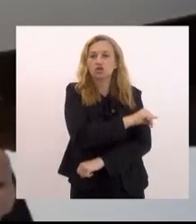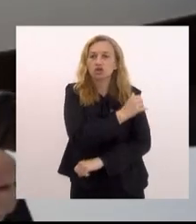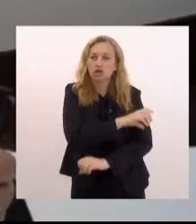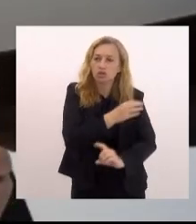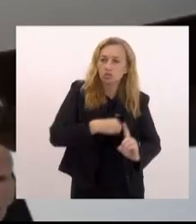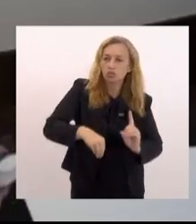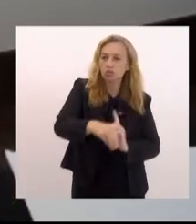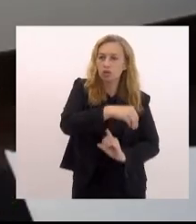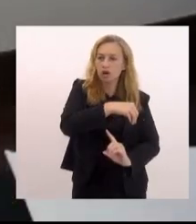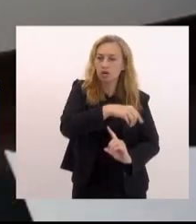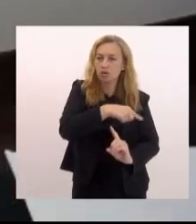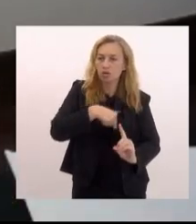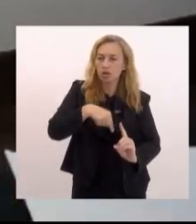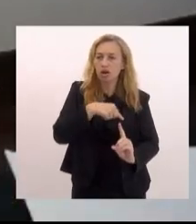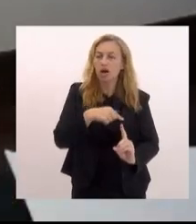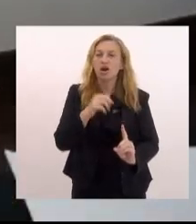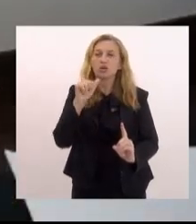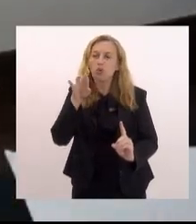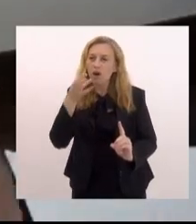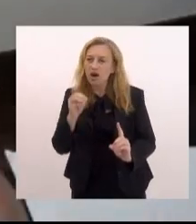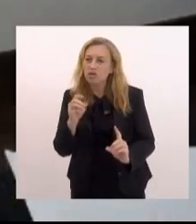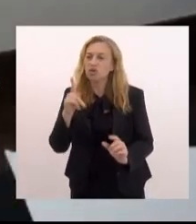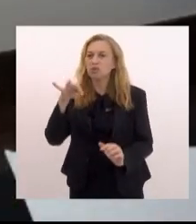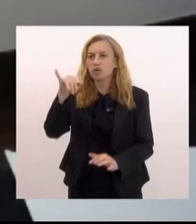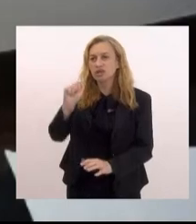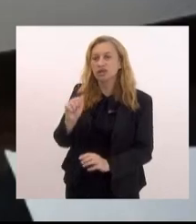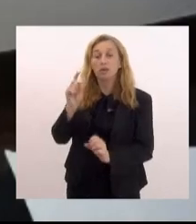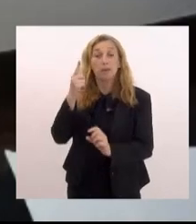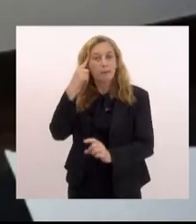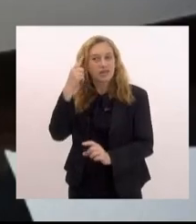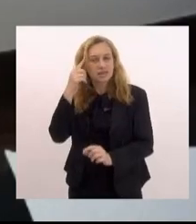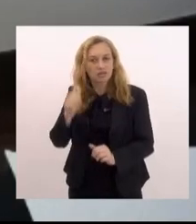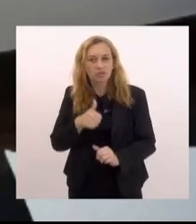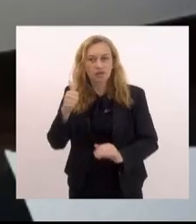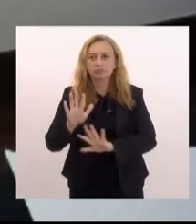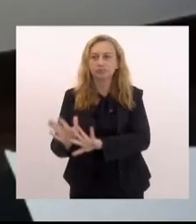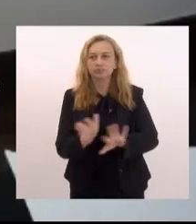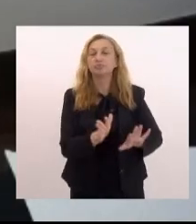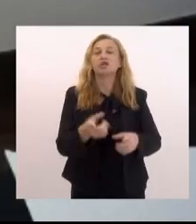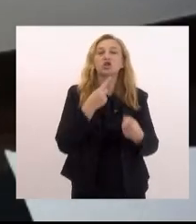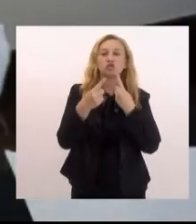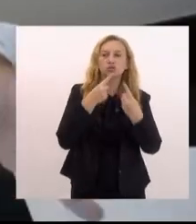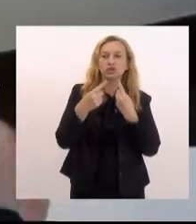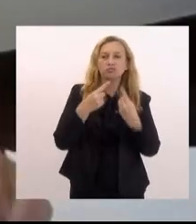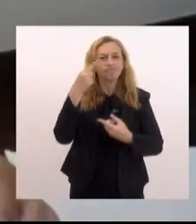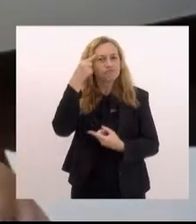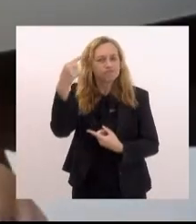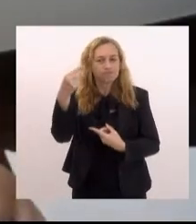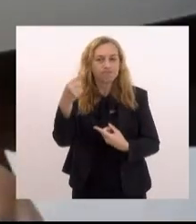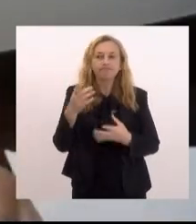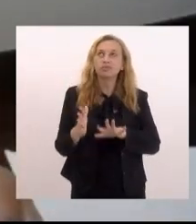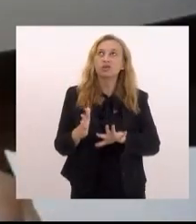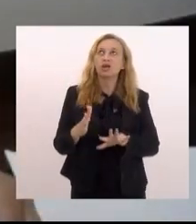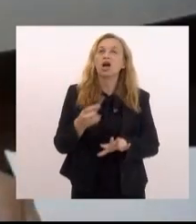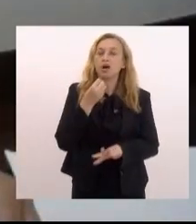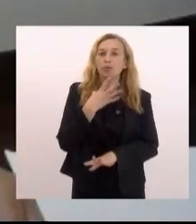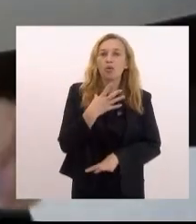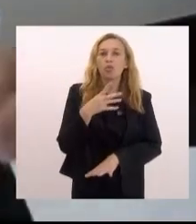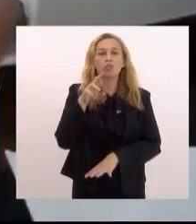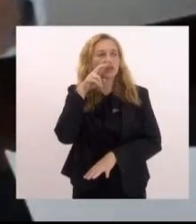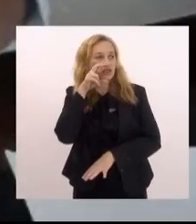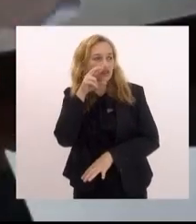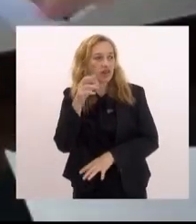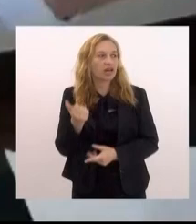arco metropolitano, pensando no seu potencial. Então, queria fazer essa discussão e deixar essa ideia. Talvez, acho que é bom para o Rosenberg,